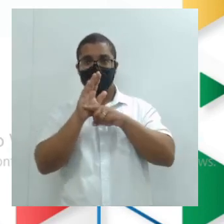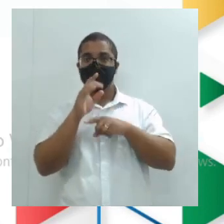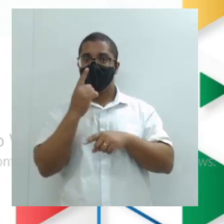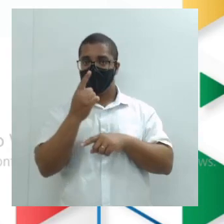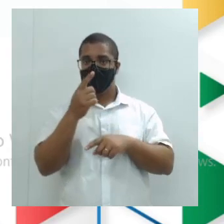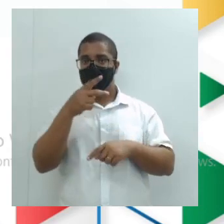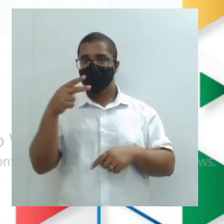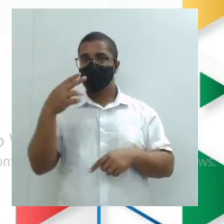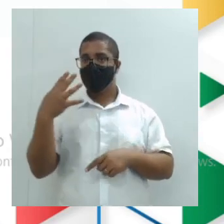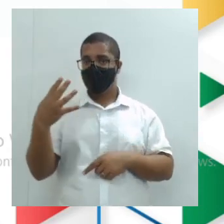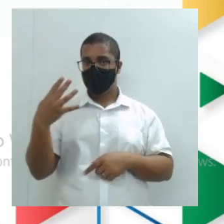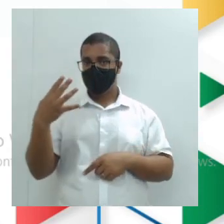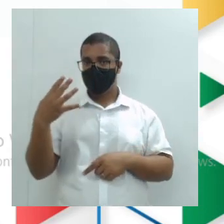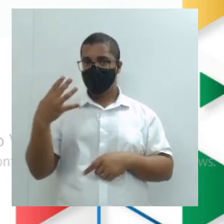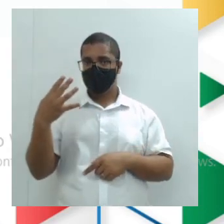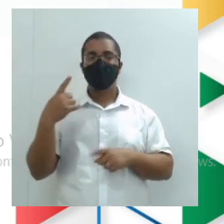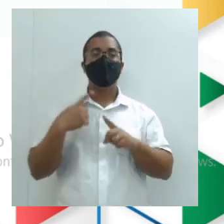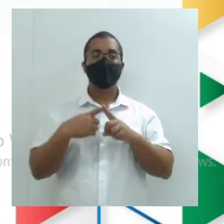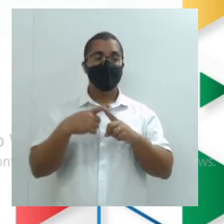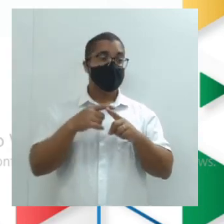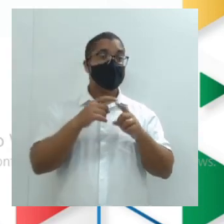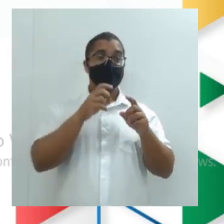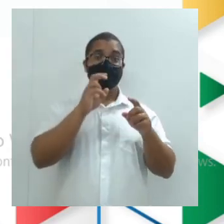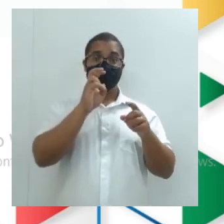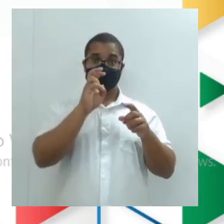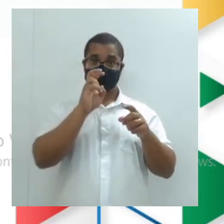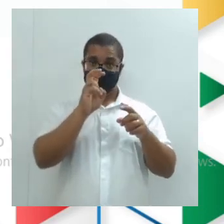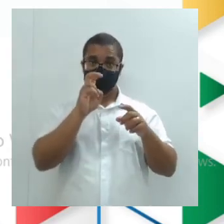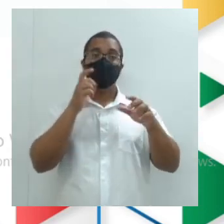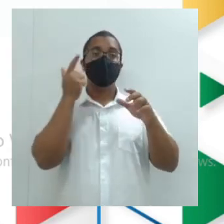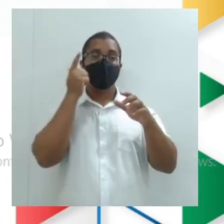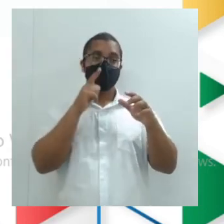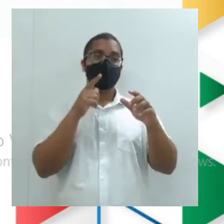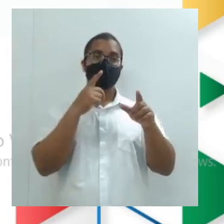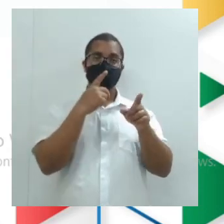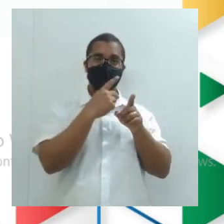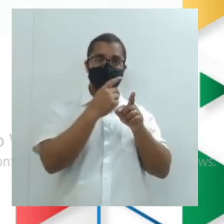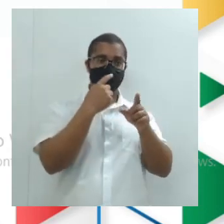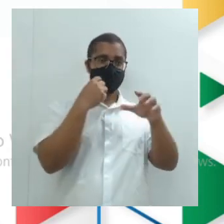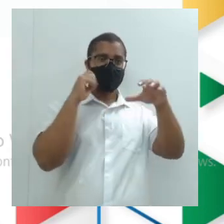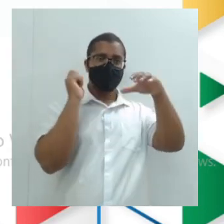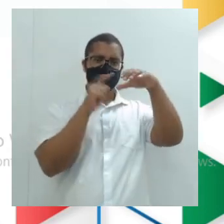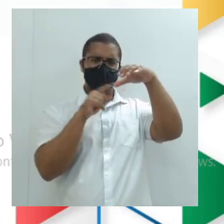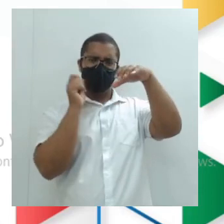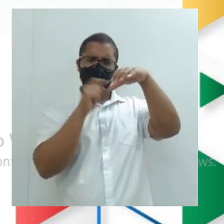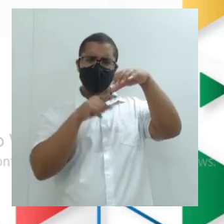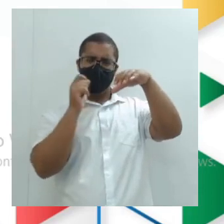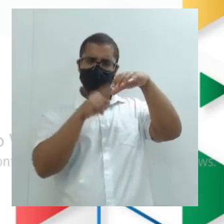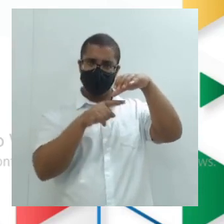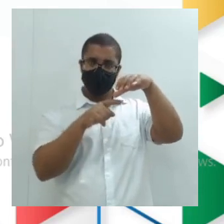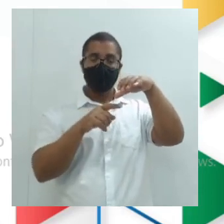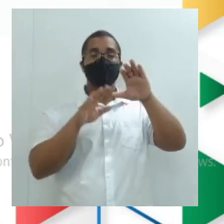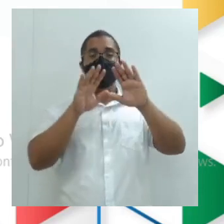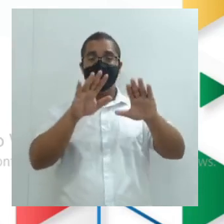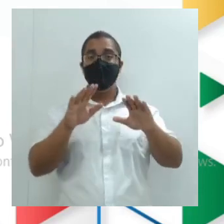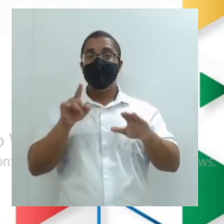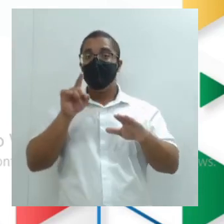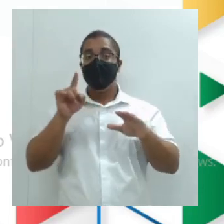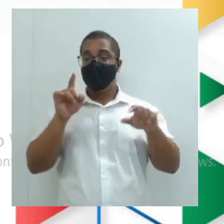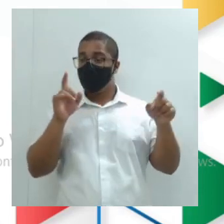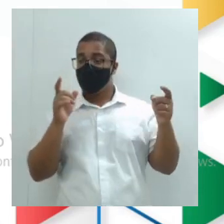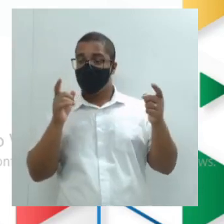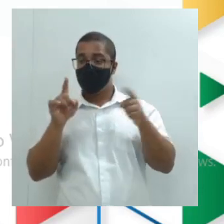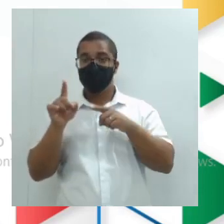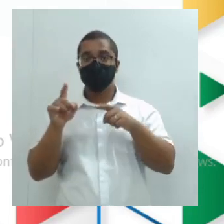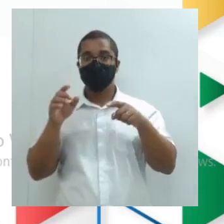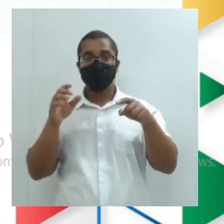sofreu, 4. Então, ó, o saldo de gols é essa variável aí, ó, na coluna do lado direito, tá bom? Do teu vídeo. Então, o